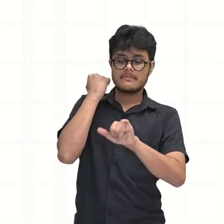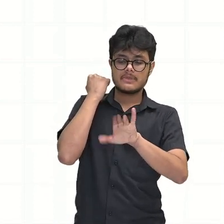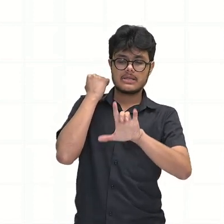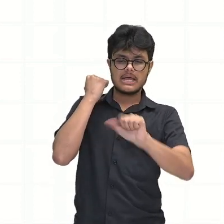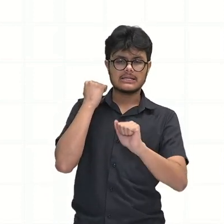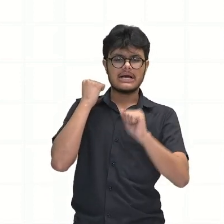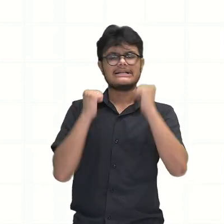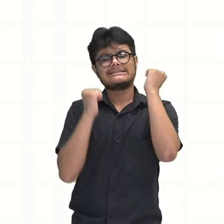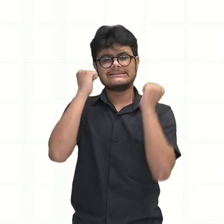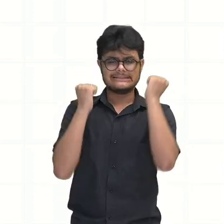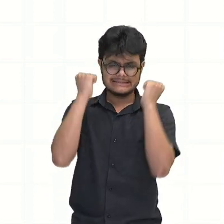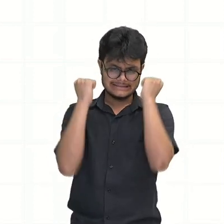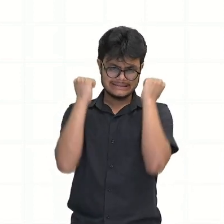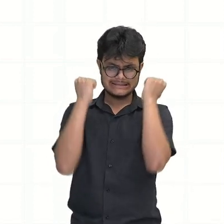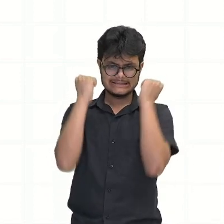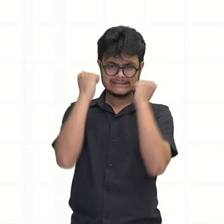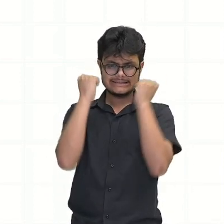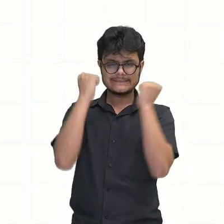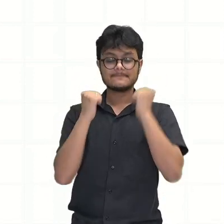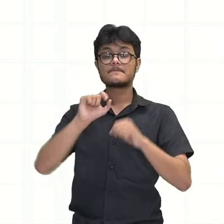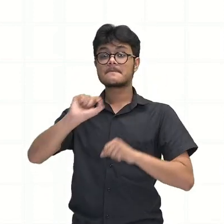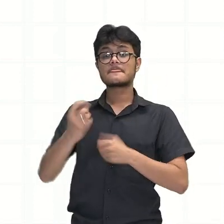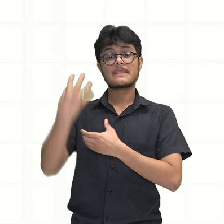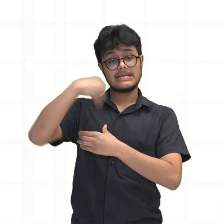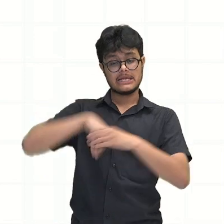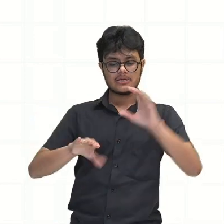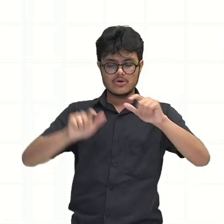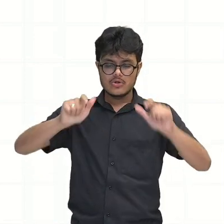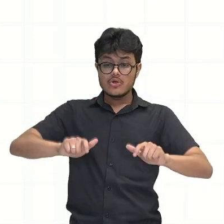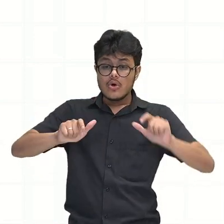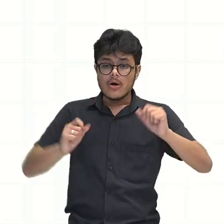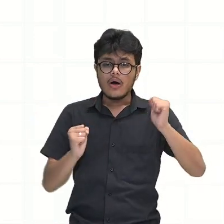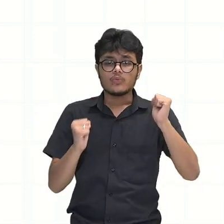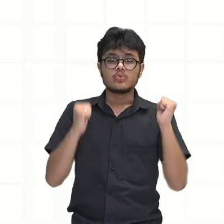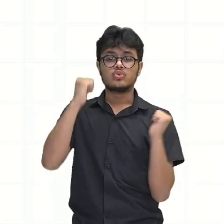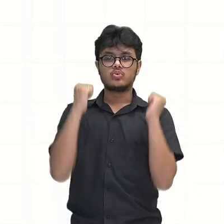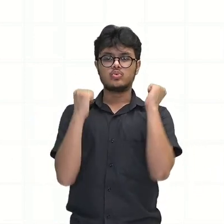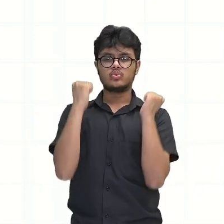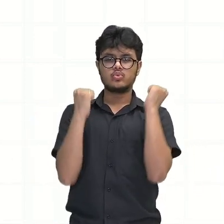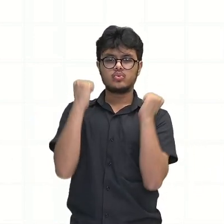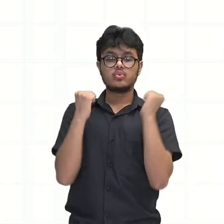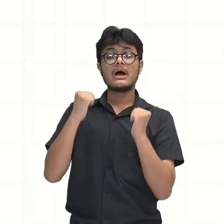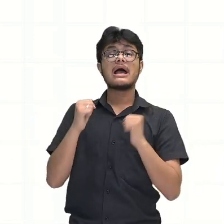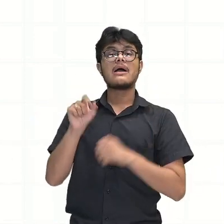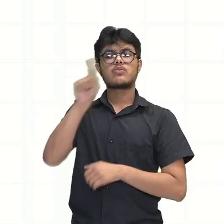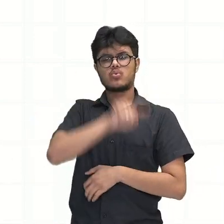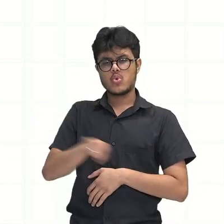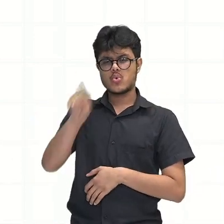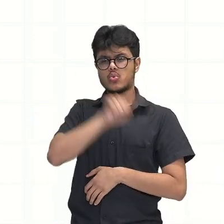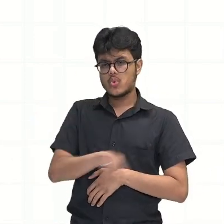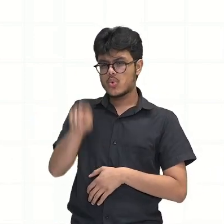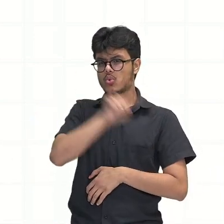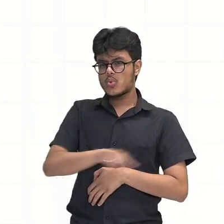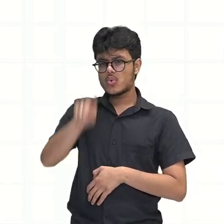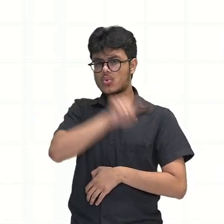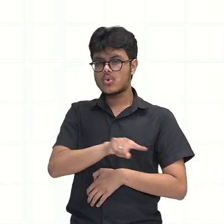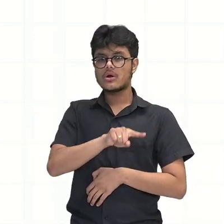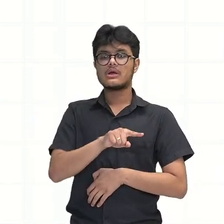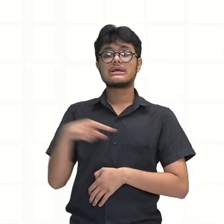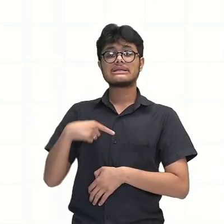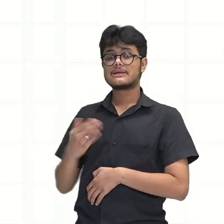que a biela faz que vai fazer com que haja o giro nessa